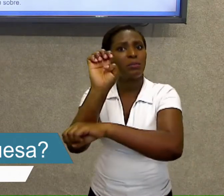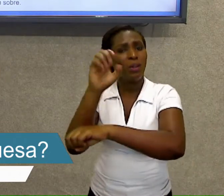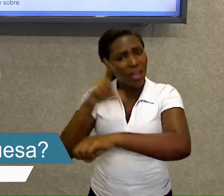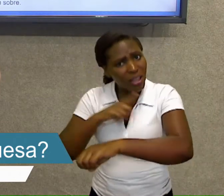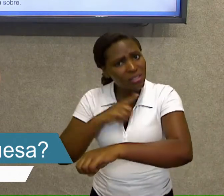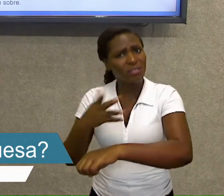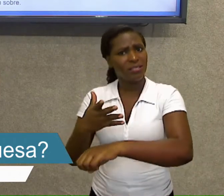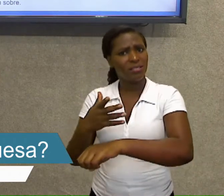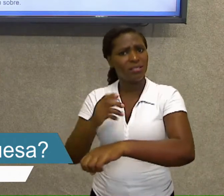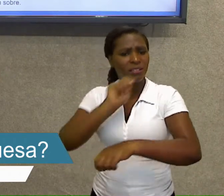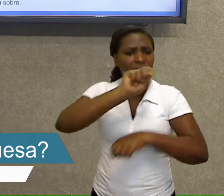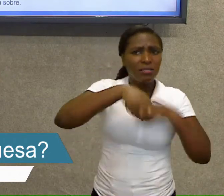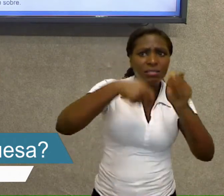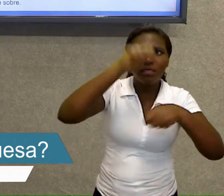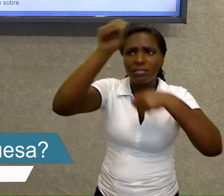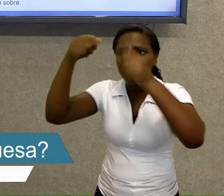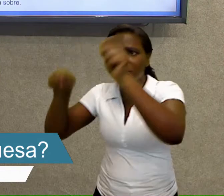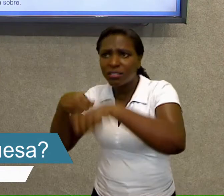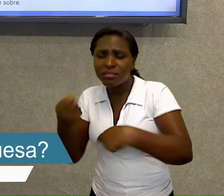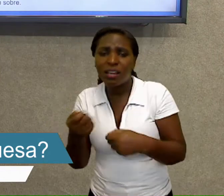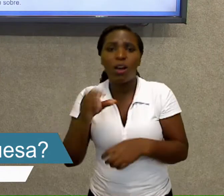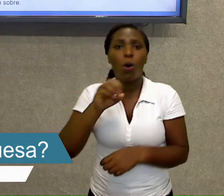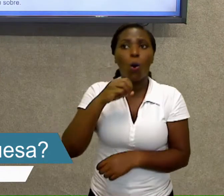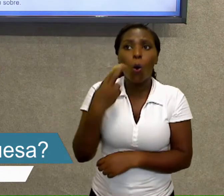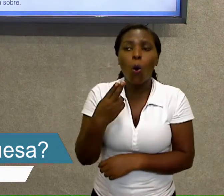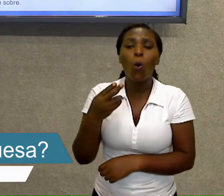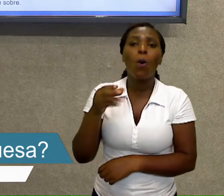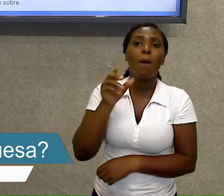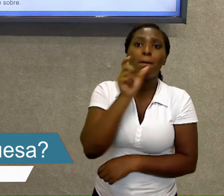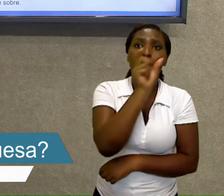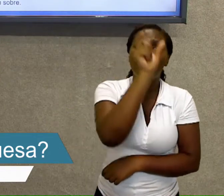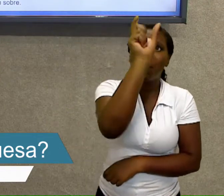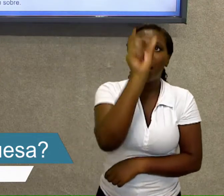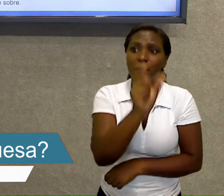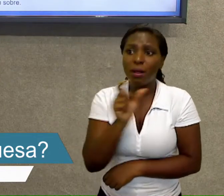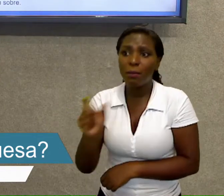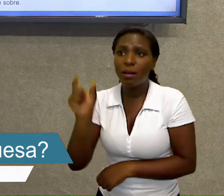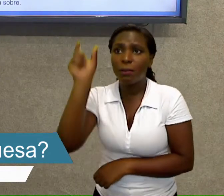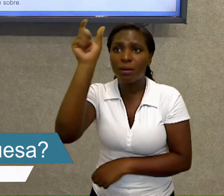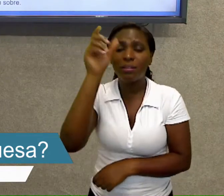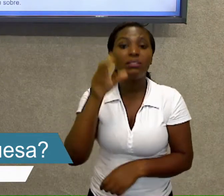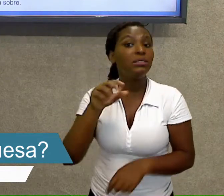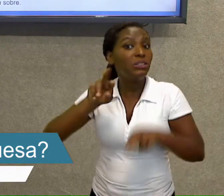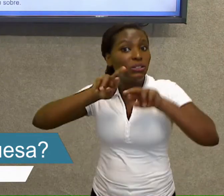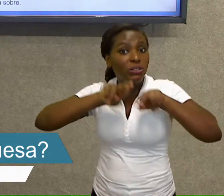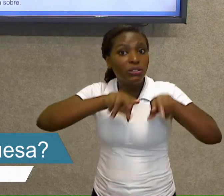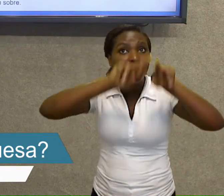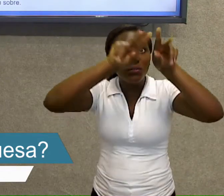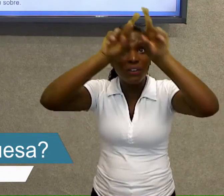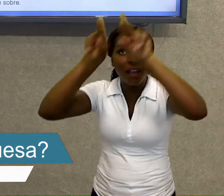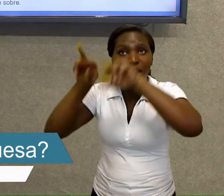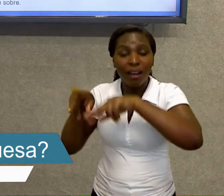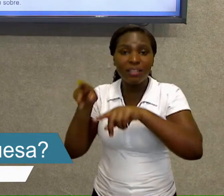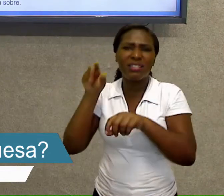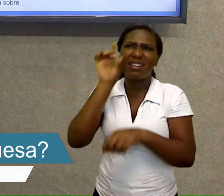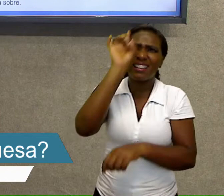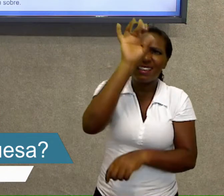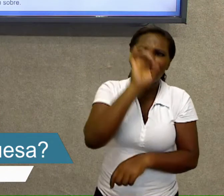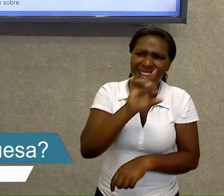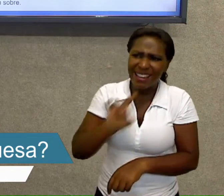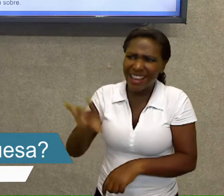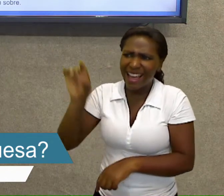para você interpretar, você tem que saber a língua portuguesa. Não adianta. Se você tem um vício